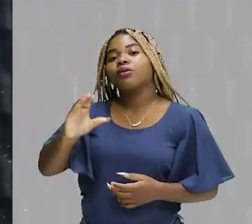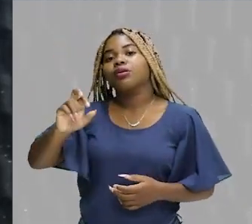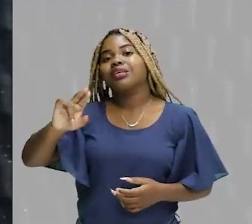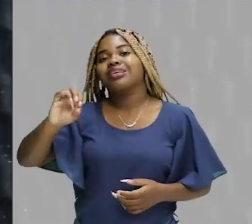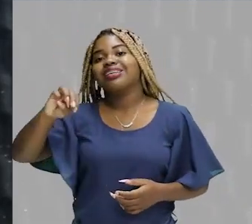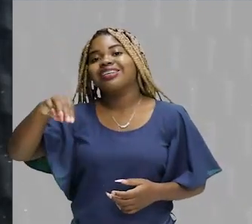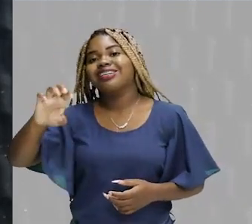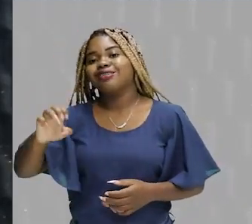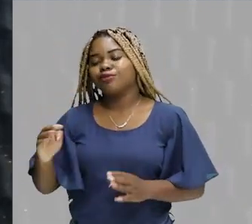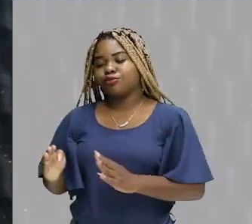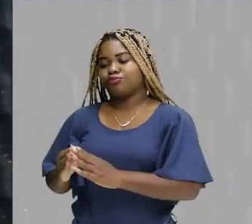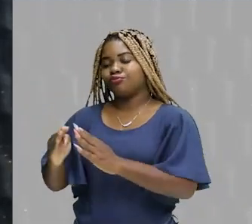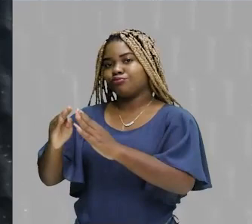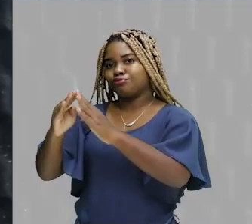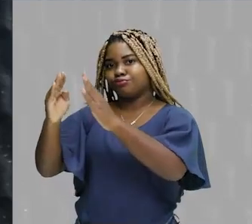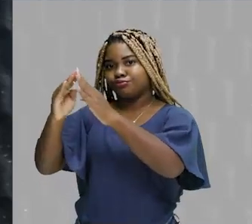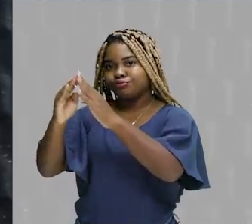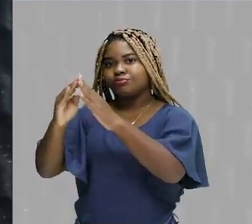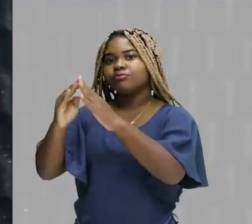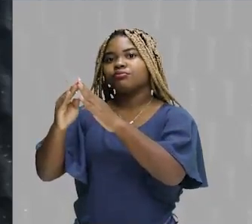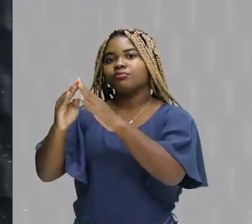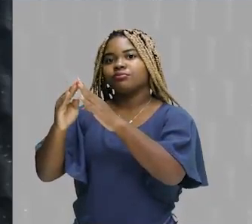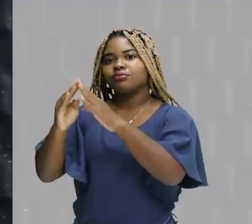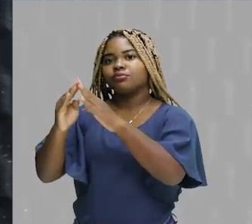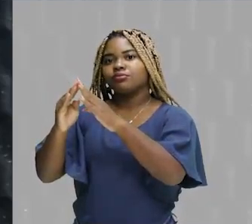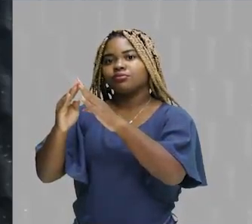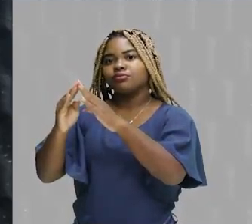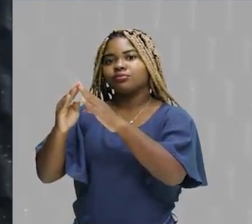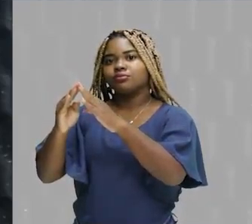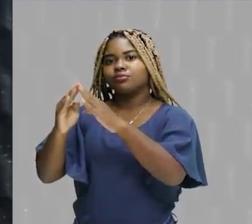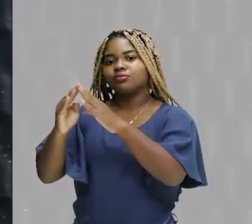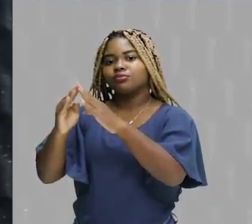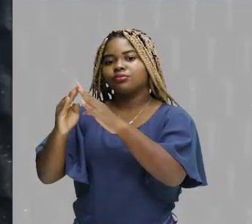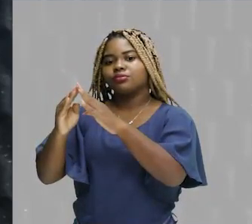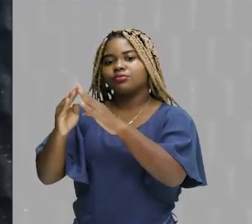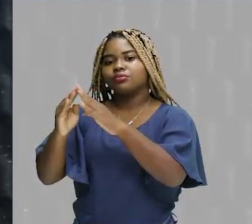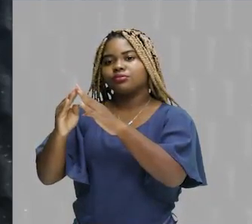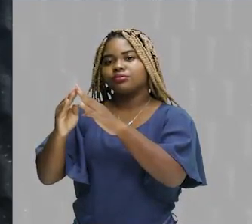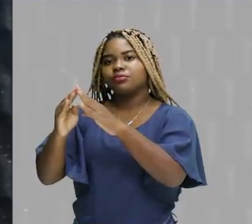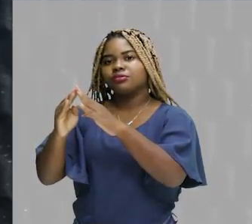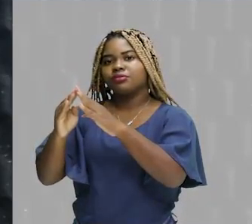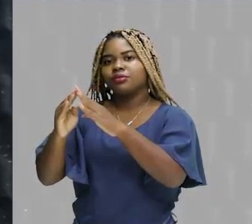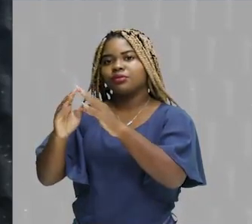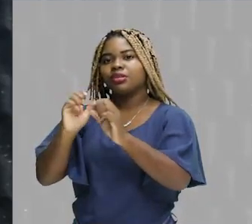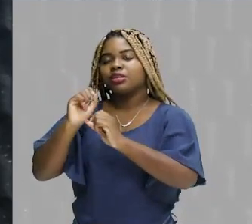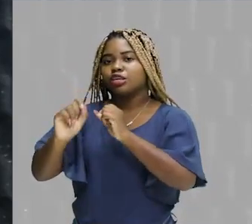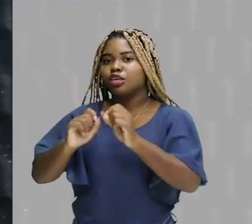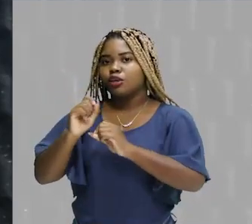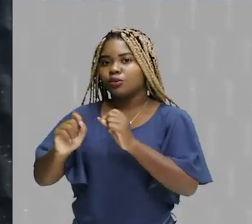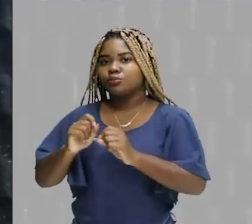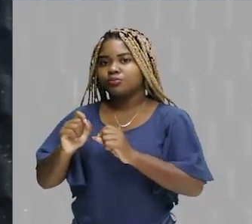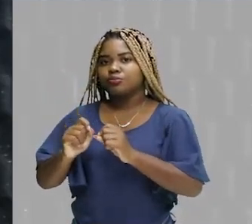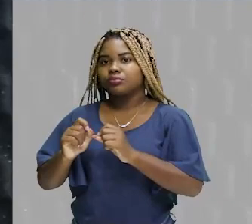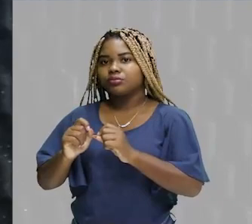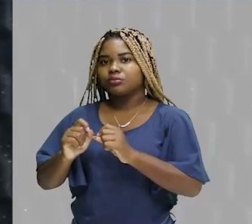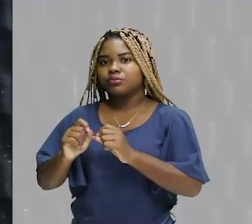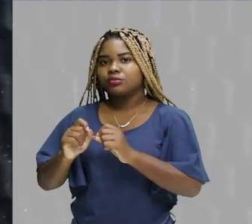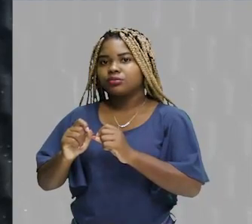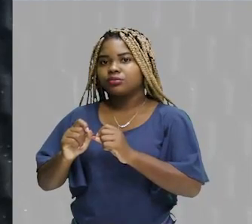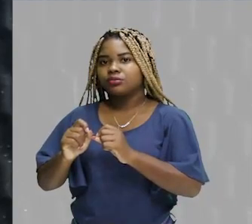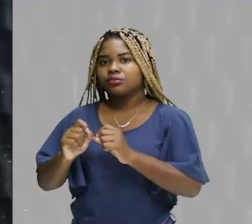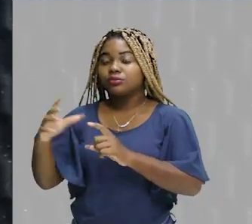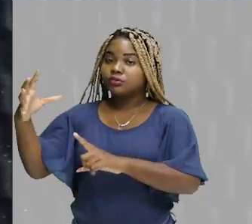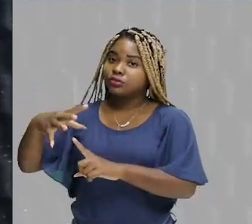na periferia, uma coisa que é espelho das condições de vida daquelas pessoas que moram ali. Por outro